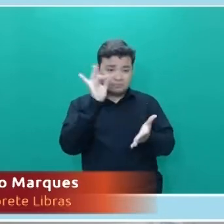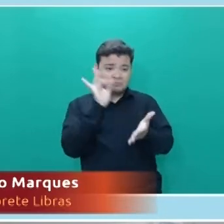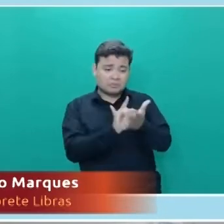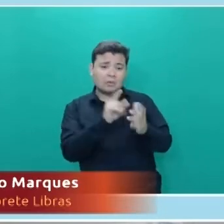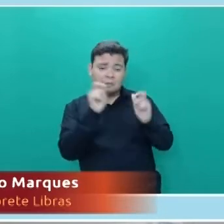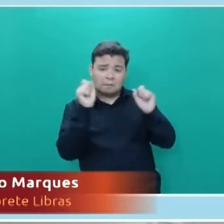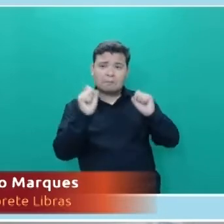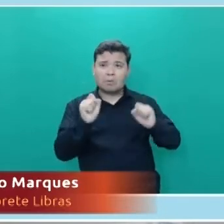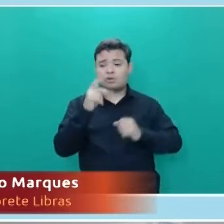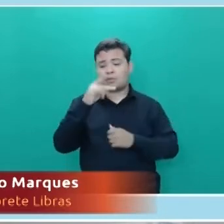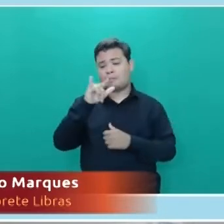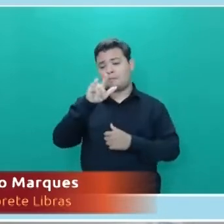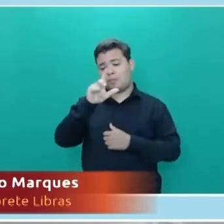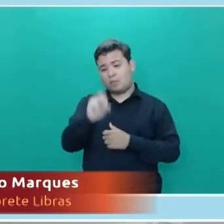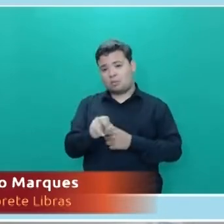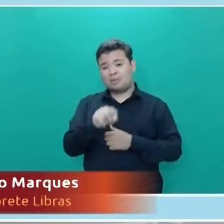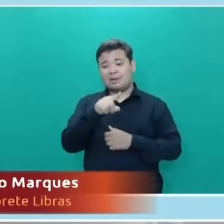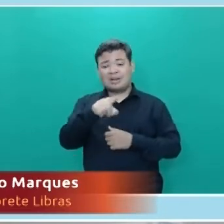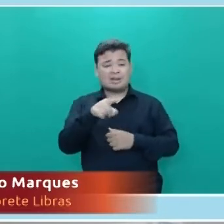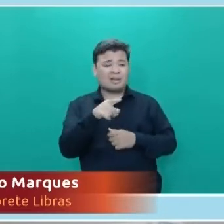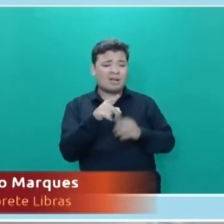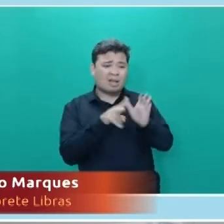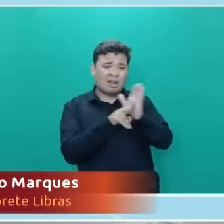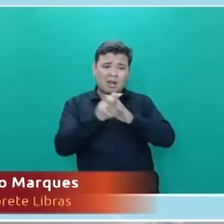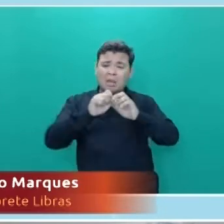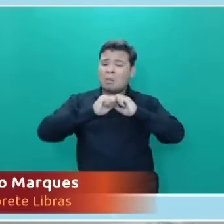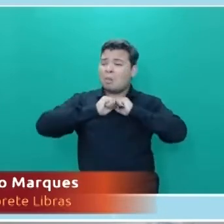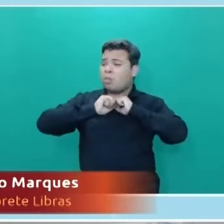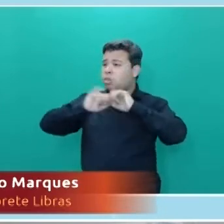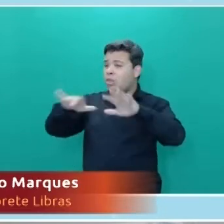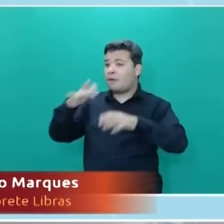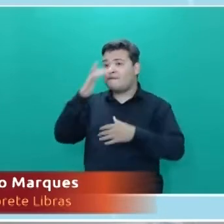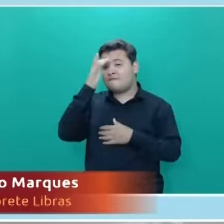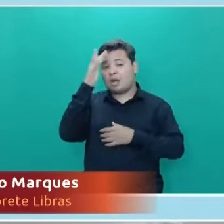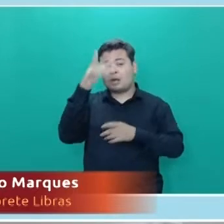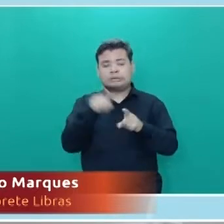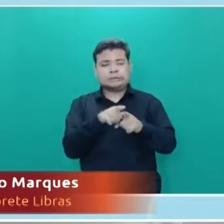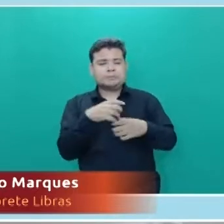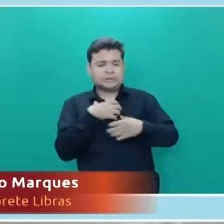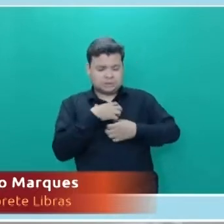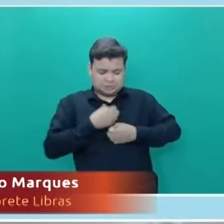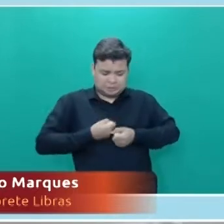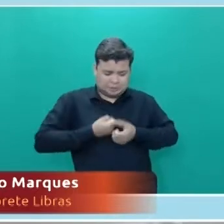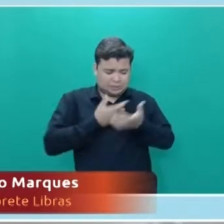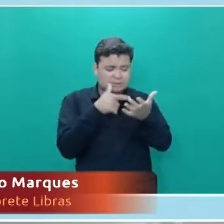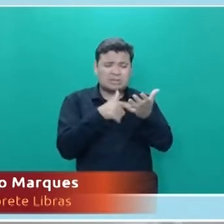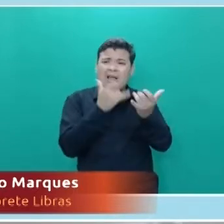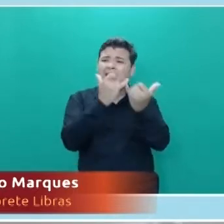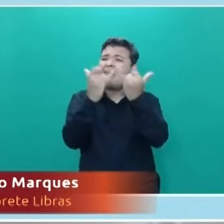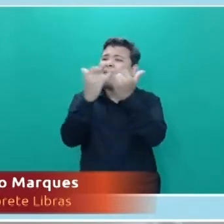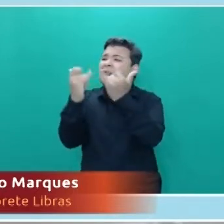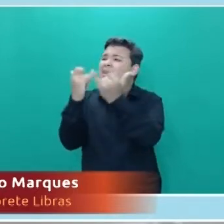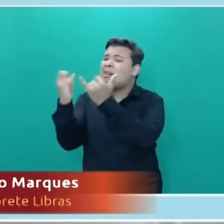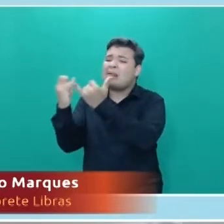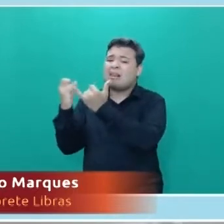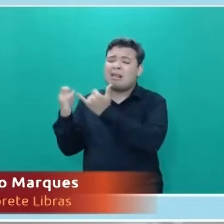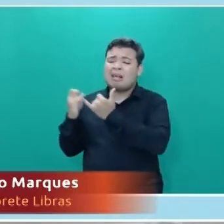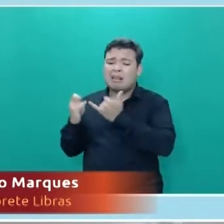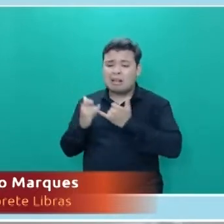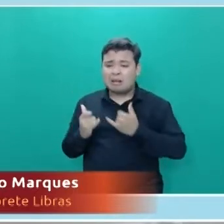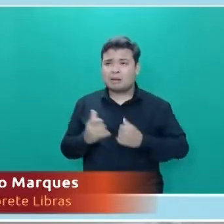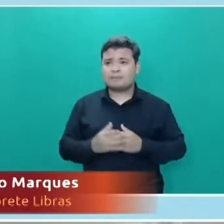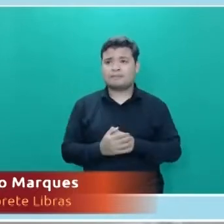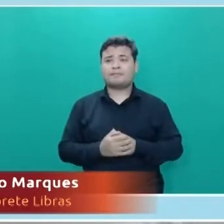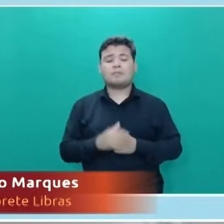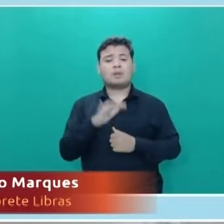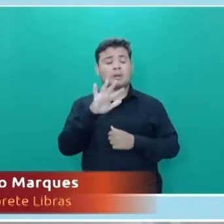com sintomas bem comuns, principalmente no início dos sintomas, com outras viroses. O que diferencia, o que chama atenção de